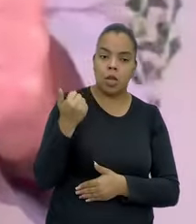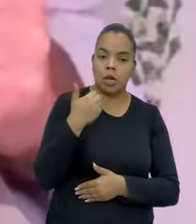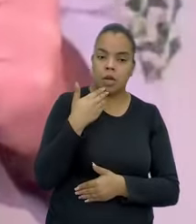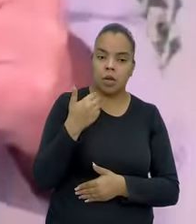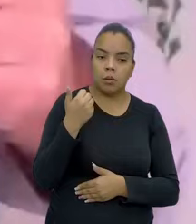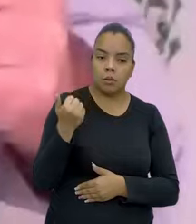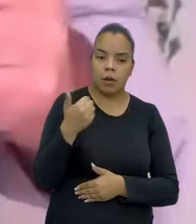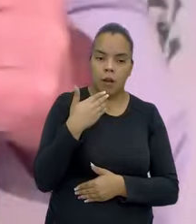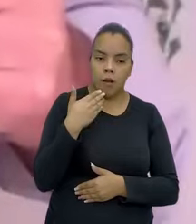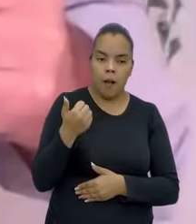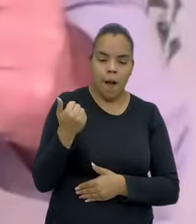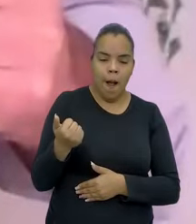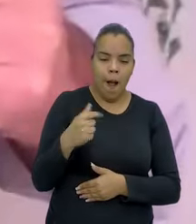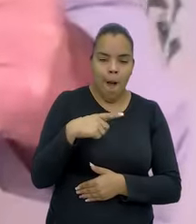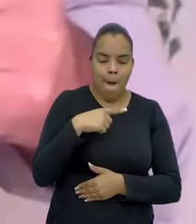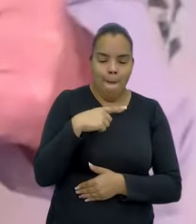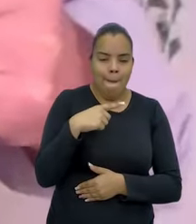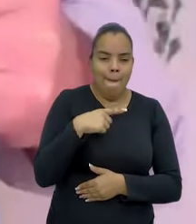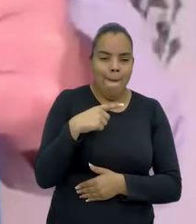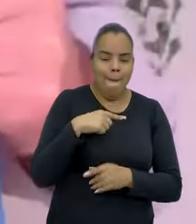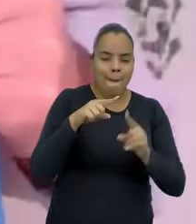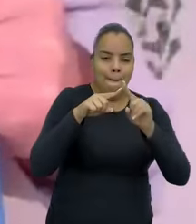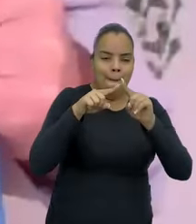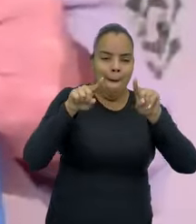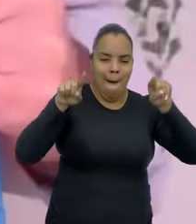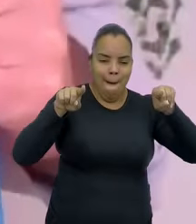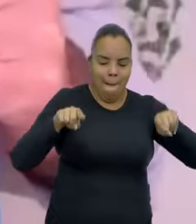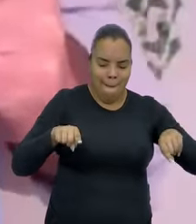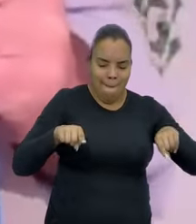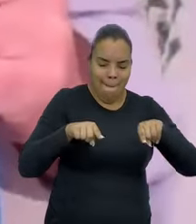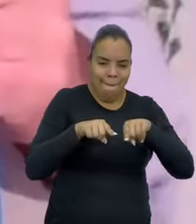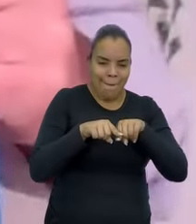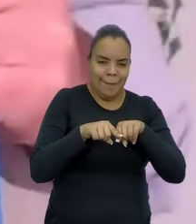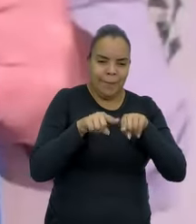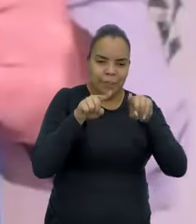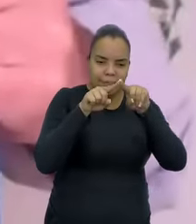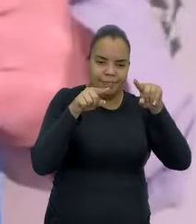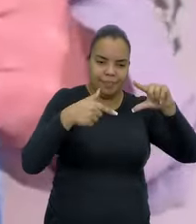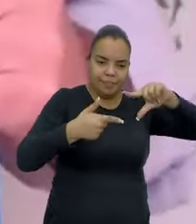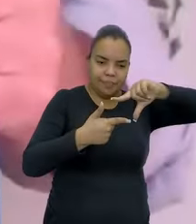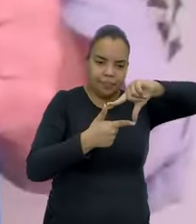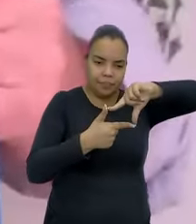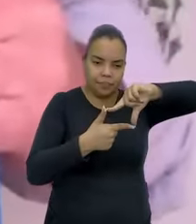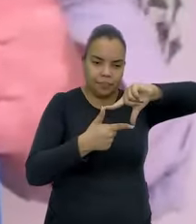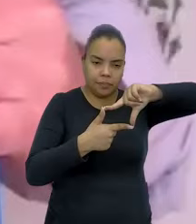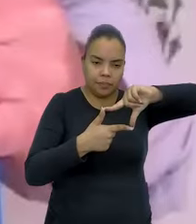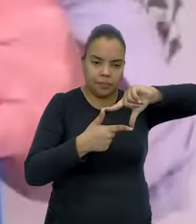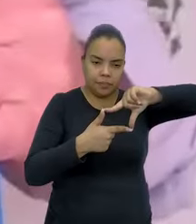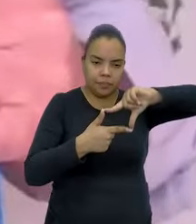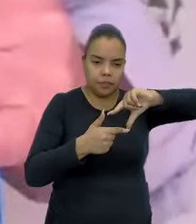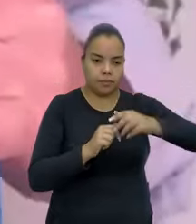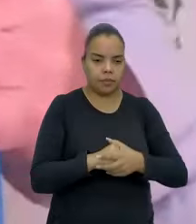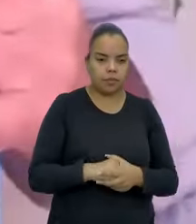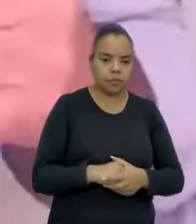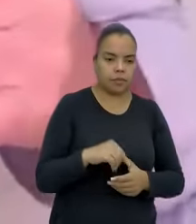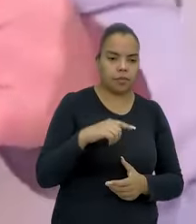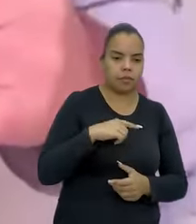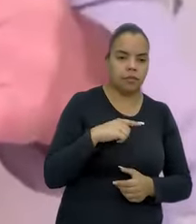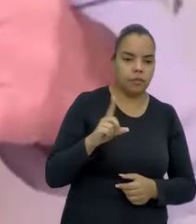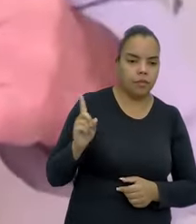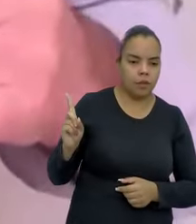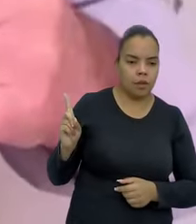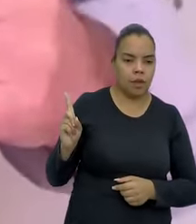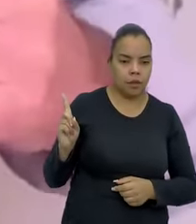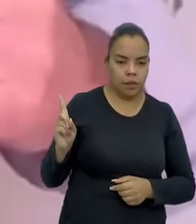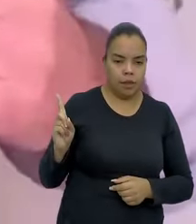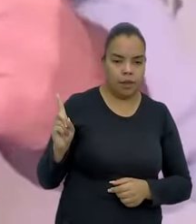aqui eu quero falar do de uma figura retangular falar do eu tô retângulo não é então ao mesmo tempo que você monta